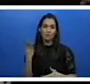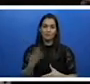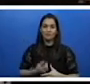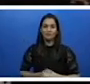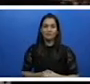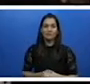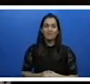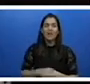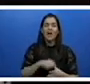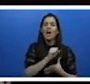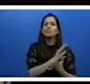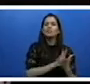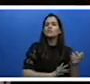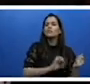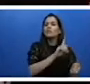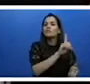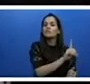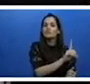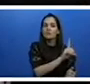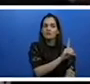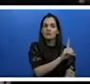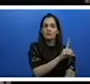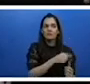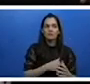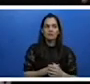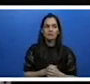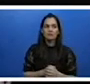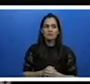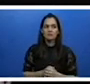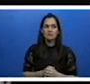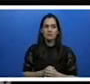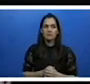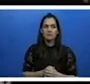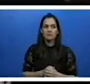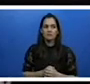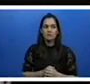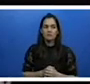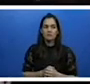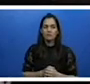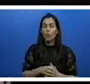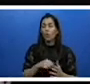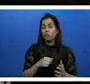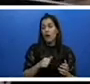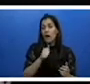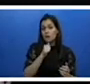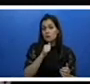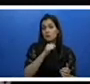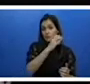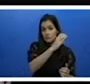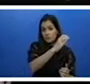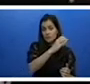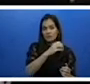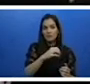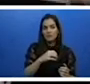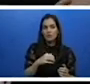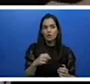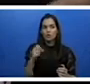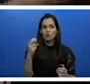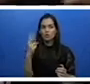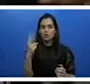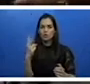Falso, né, pessoal? 2 décimos de centímetro não é igual a 2 centímetros